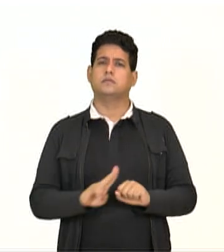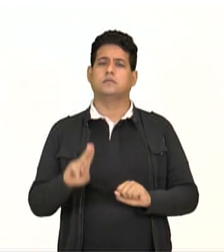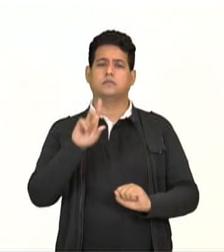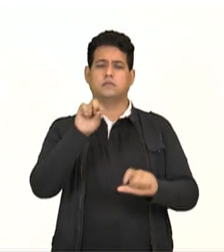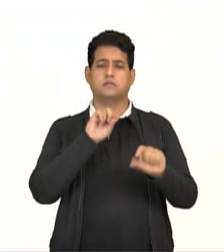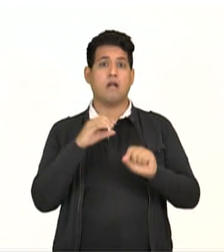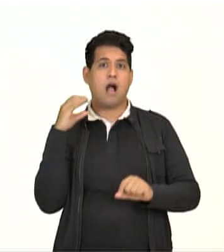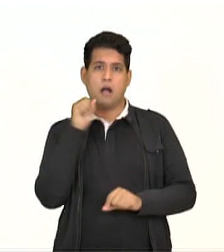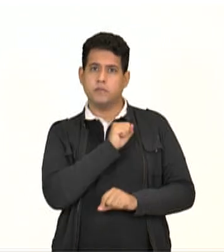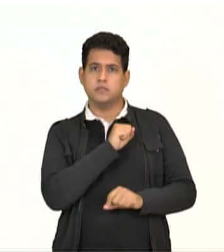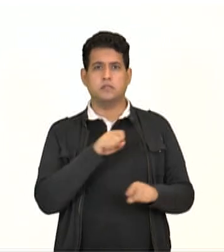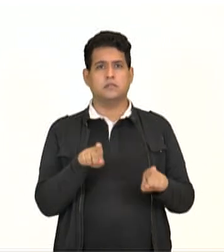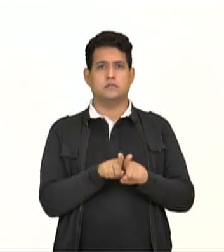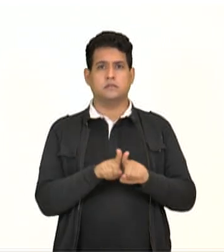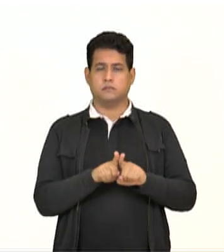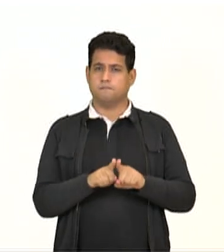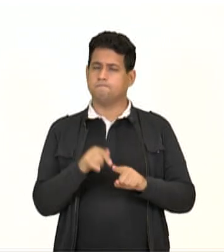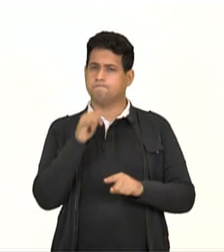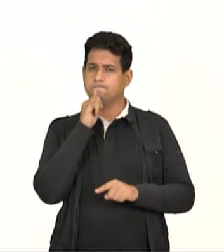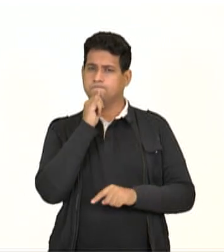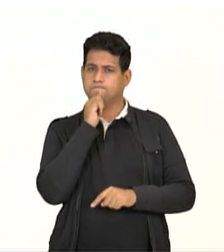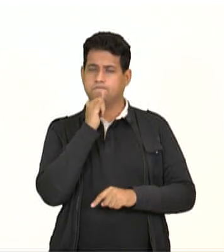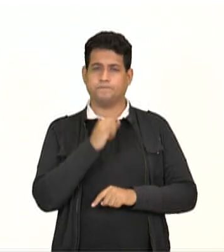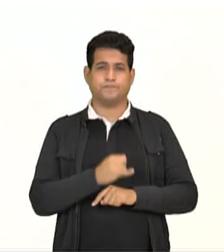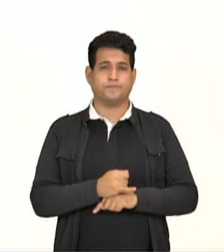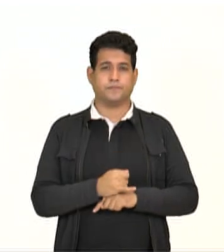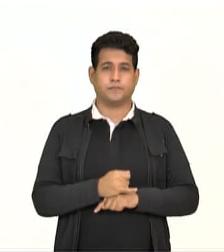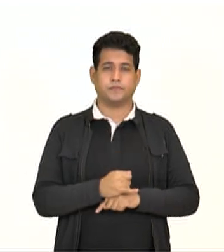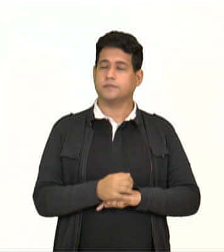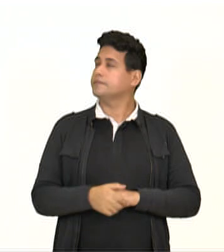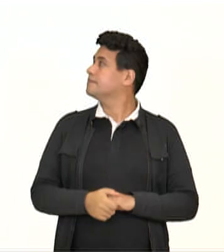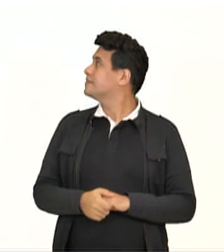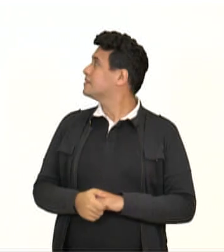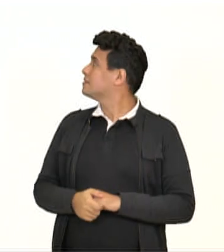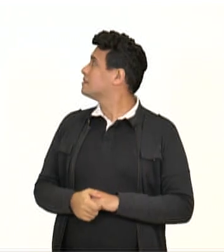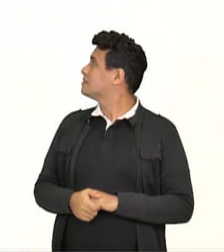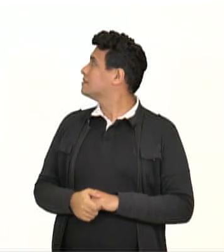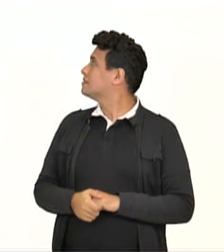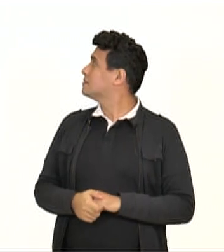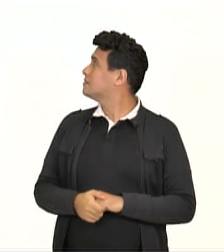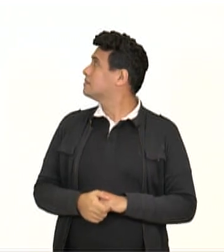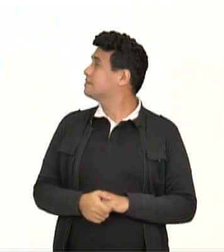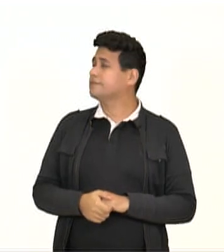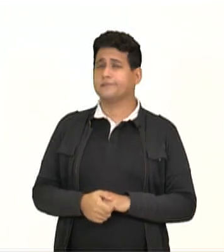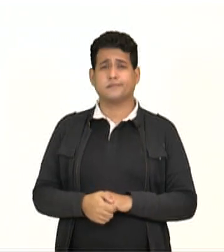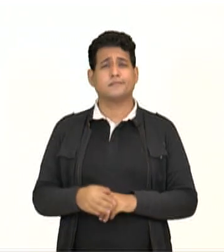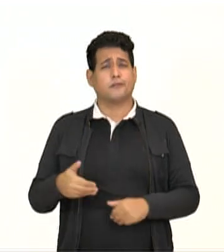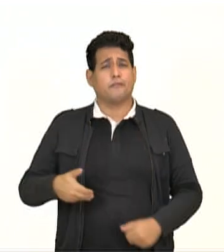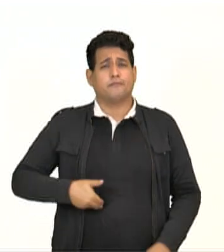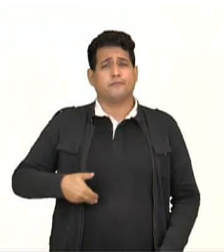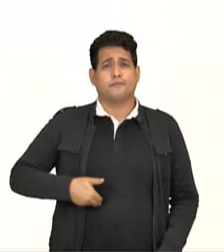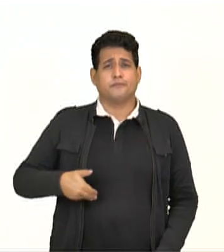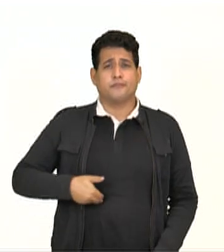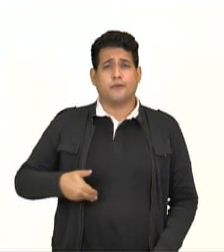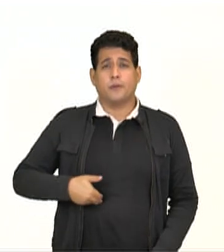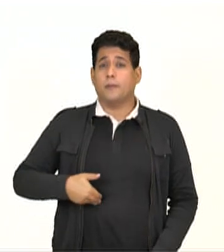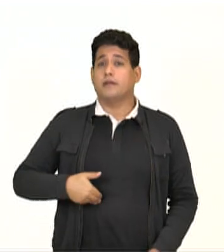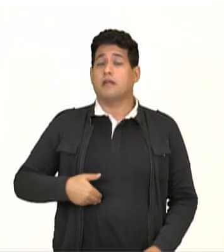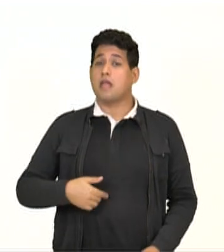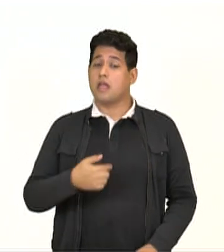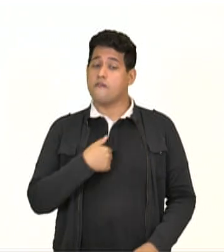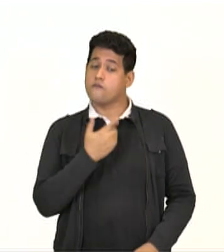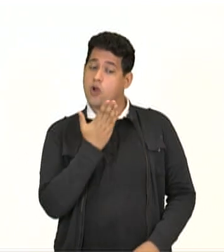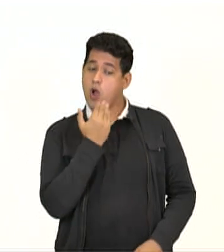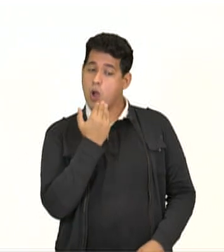decisões rápidas tomadas no momento. Por exemplo, I am hungry, I'll eat something. Eu estou com fome, eu